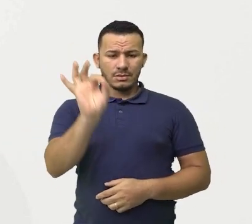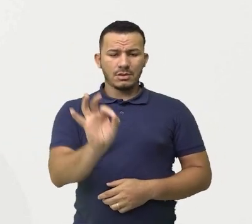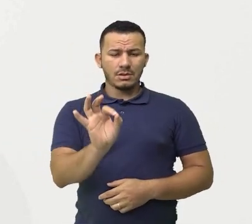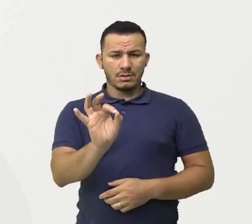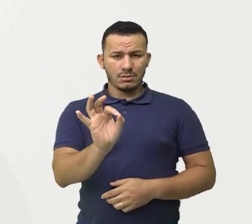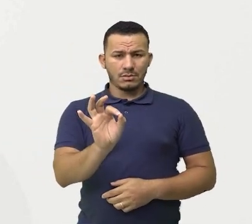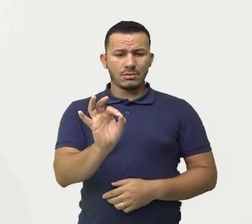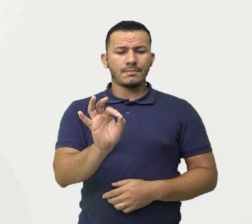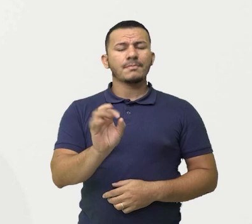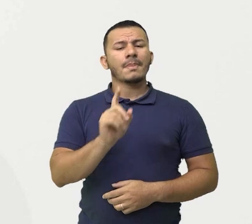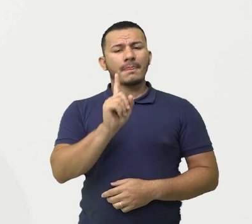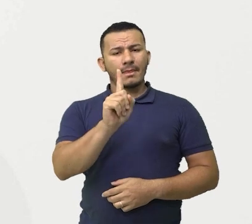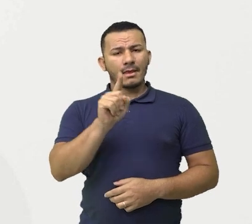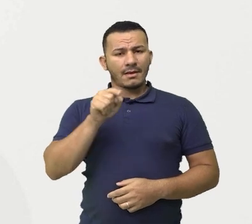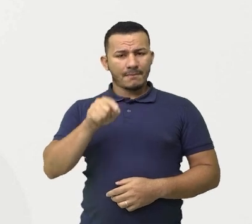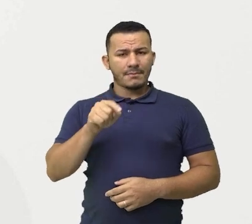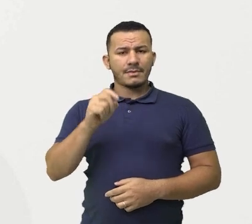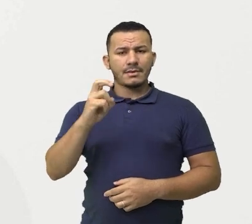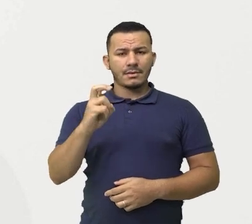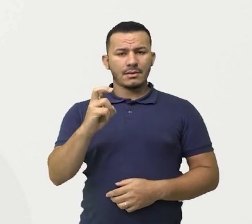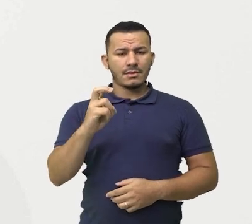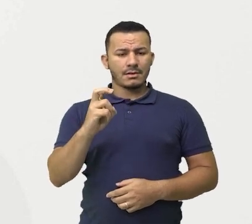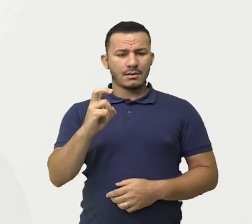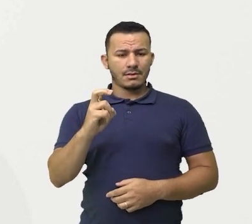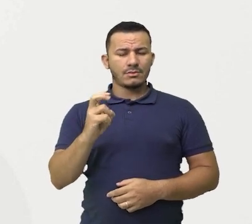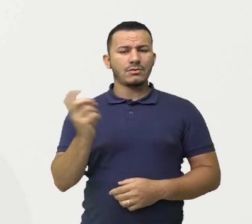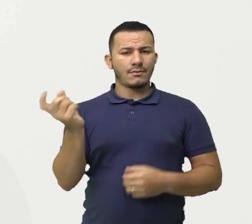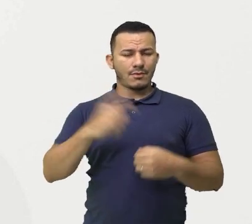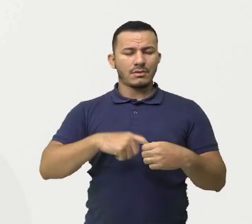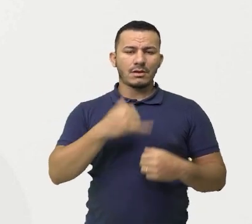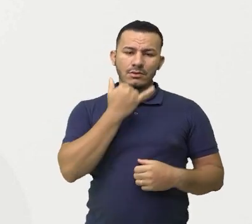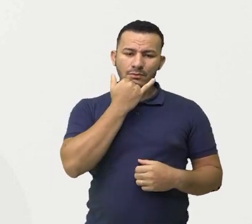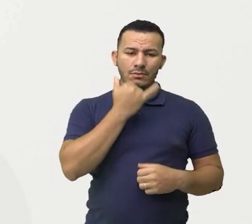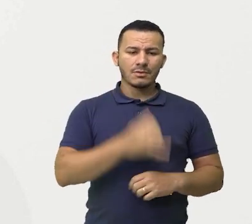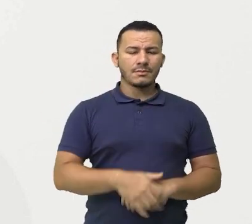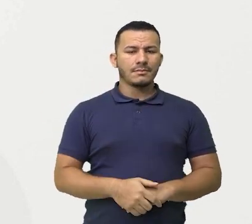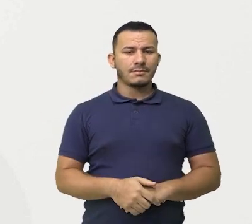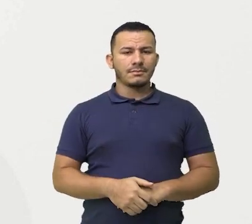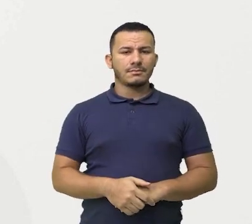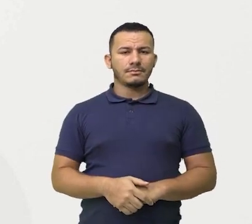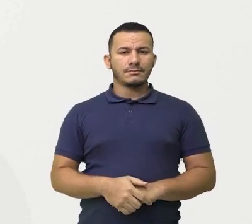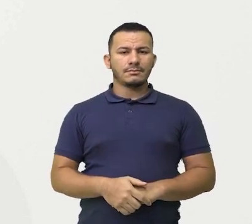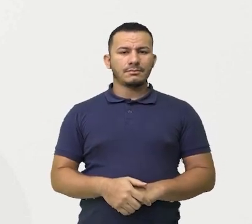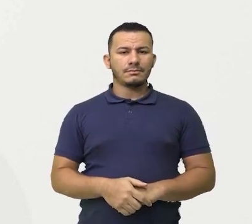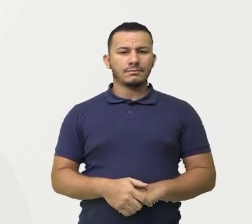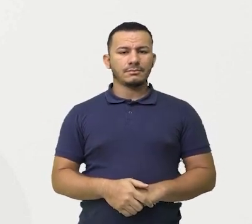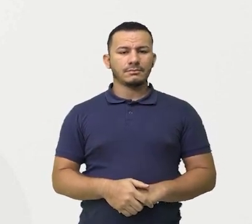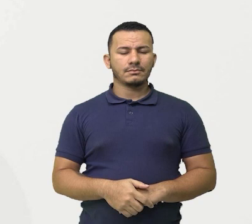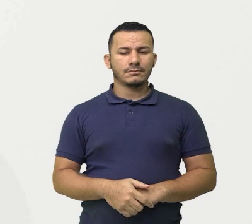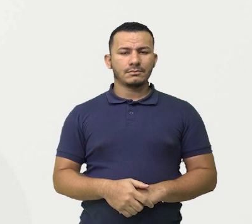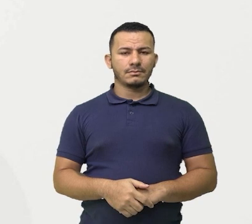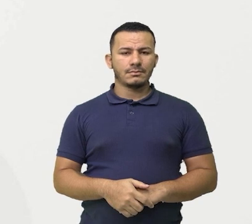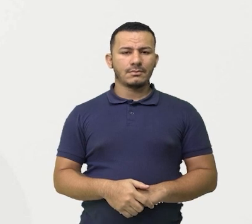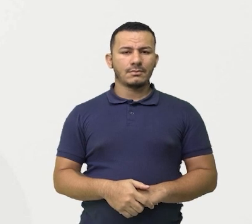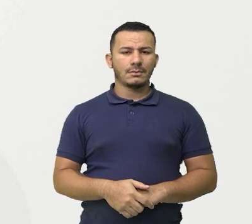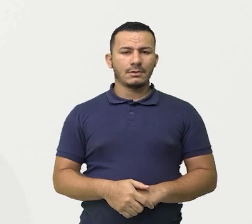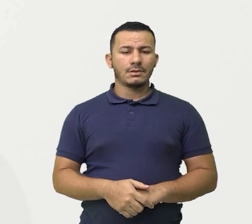de 1.500 e... Perdão, deixa eu voltar aqui um pouquinho. Voltar a gente colocar o dia aqui, né?